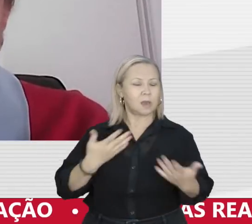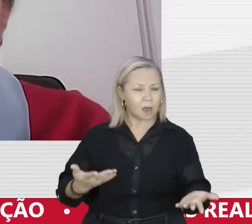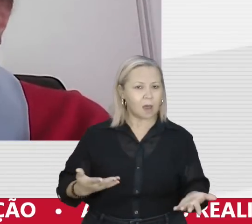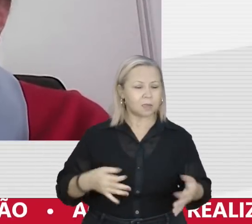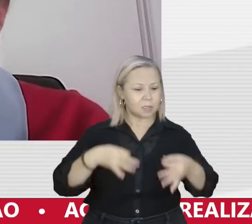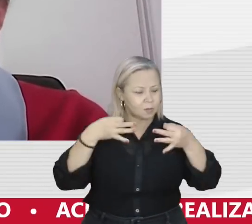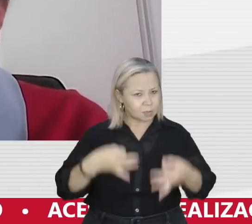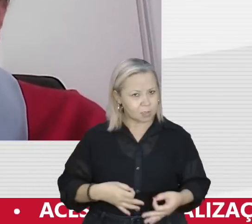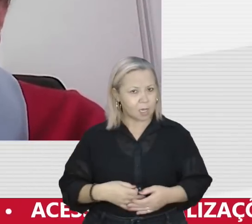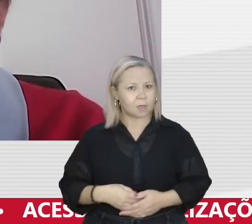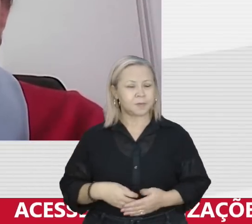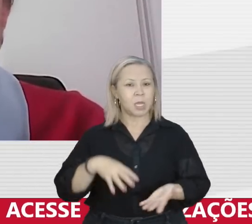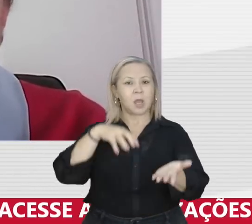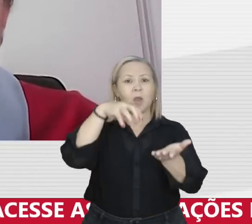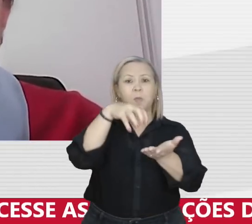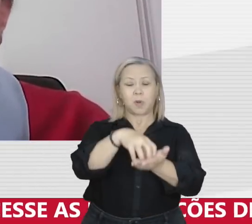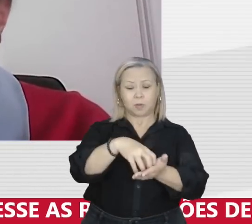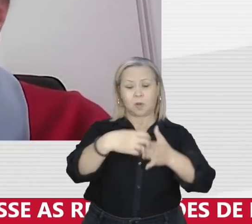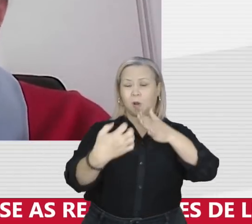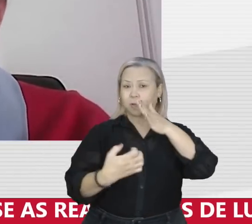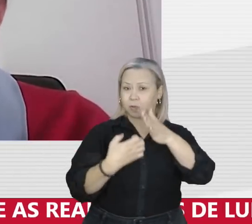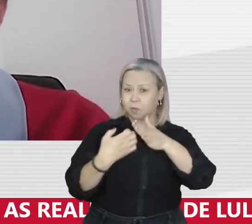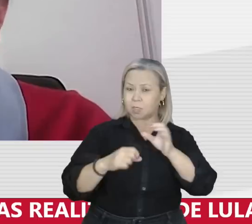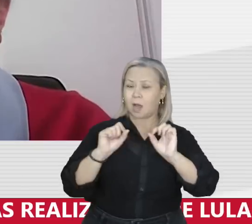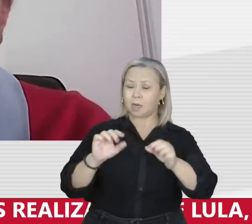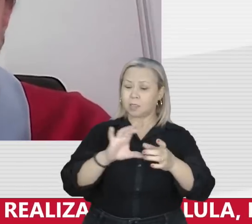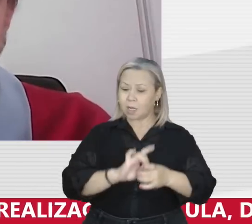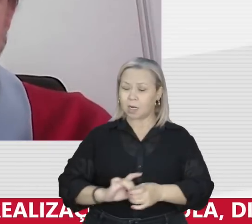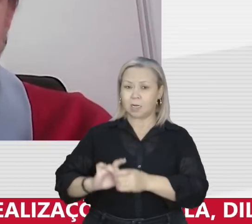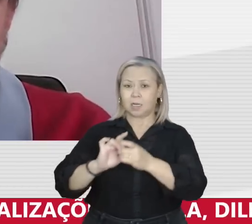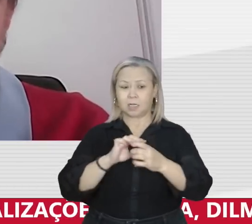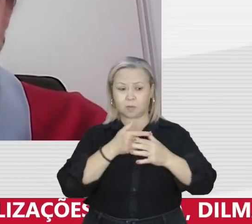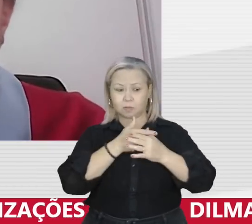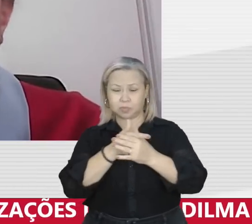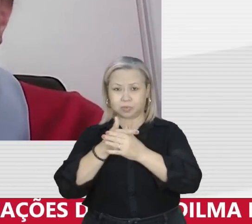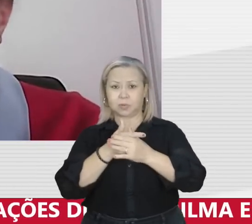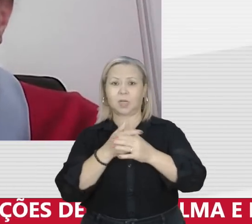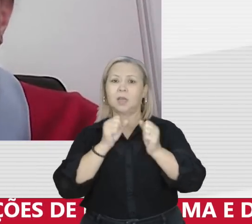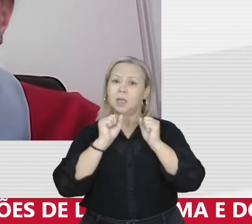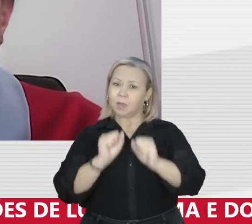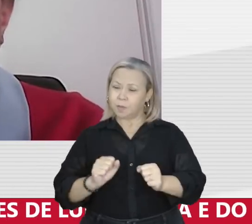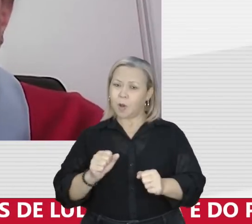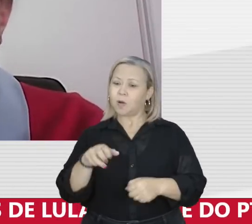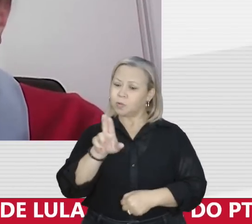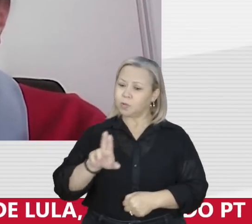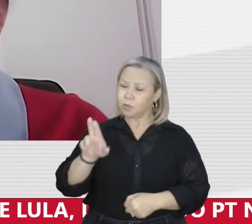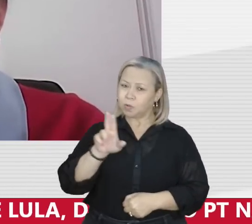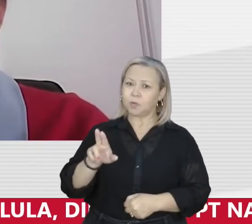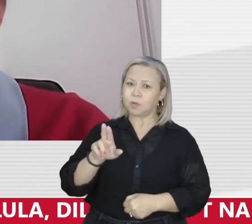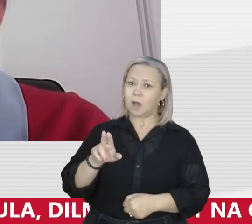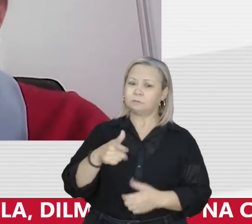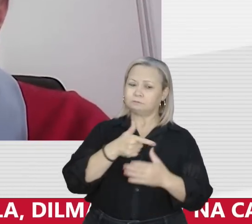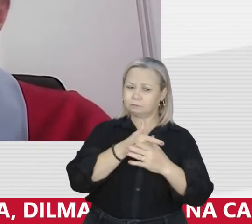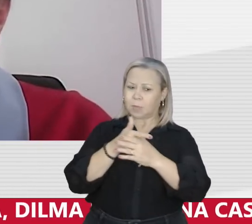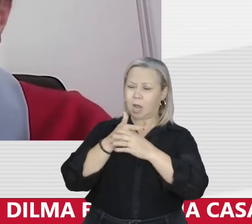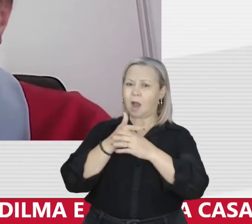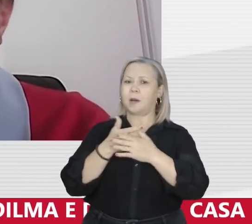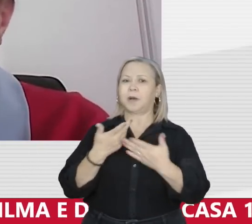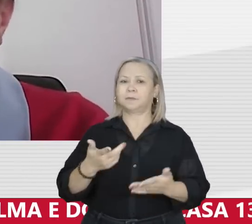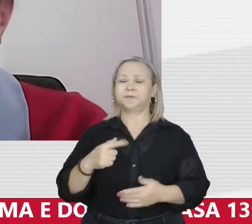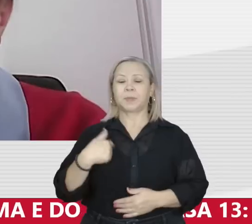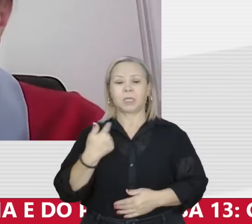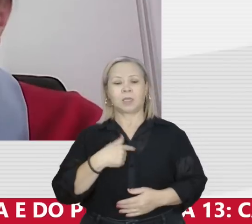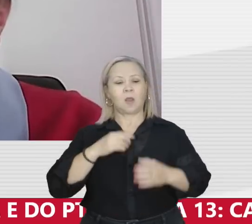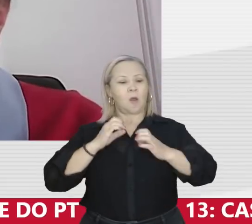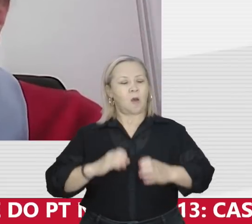aqueles órgãos estatais que têm obrigação e o monopólio do uso da força na sociedade democrática. E que nós,